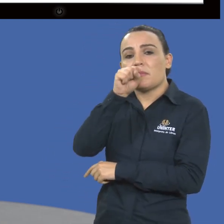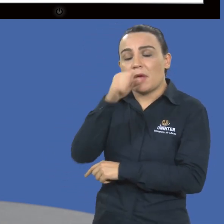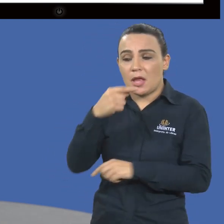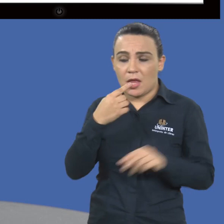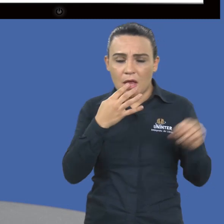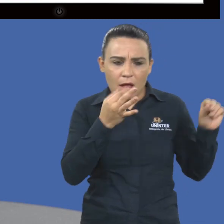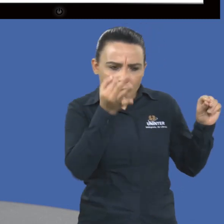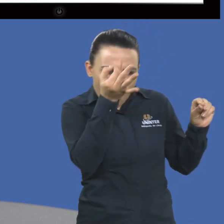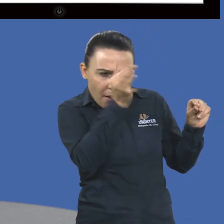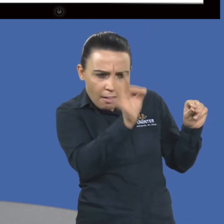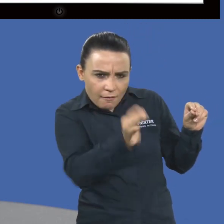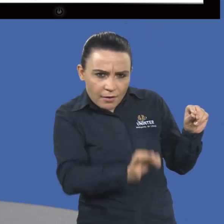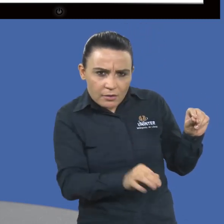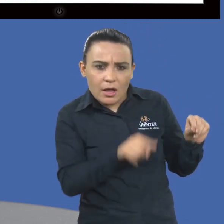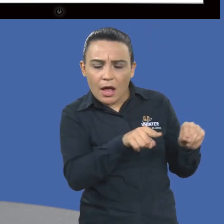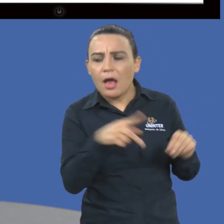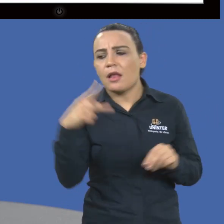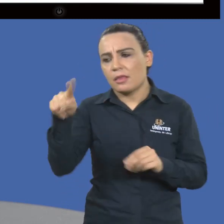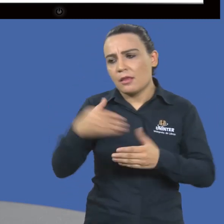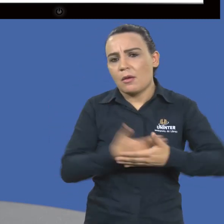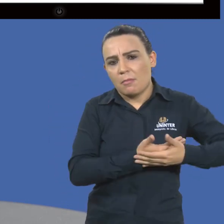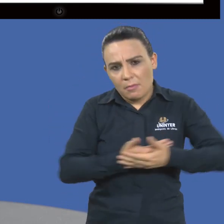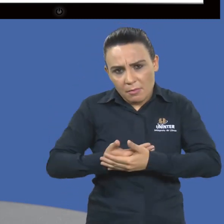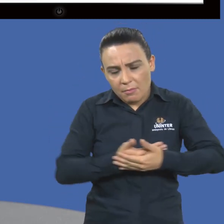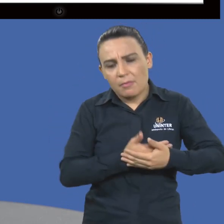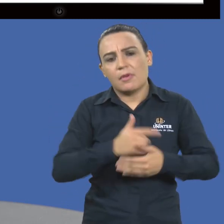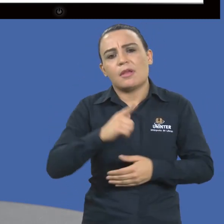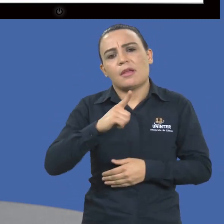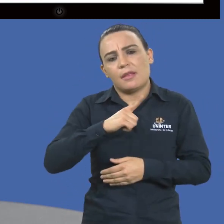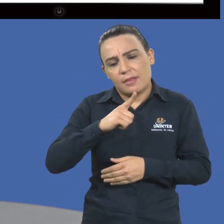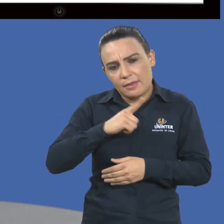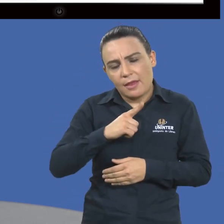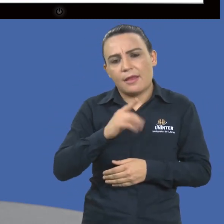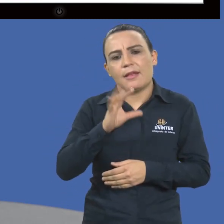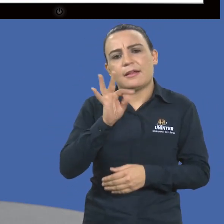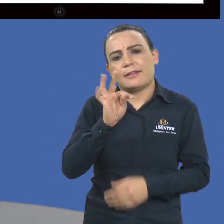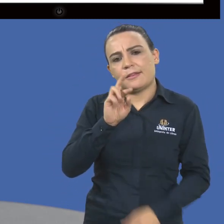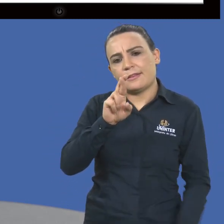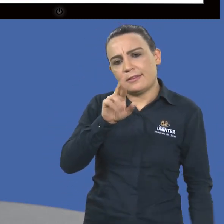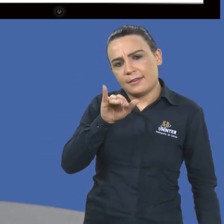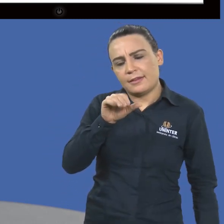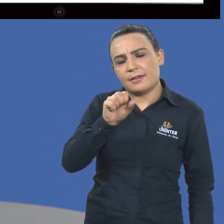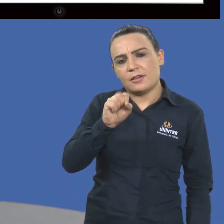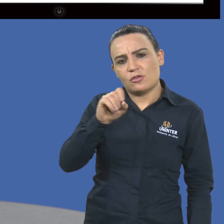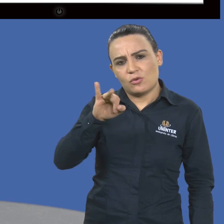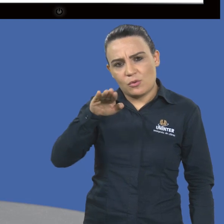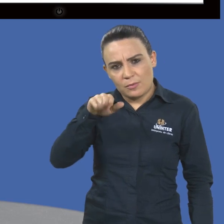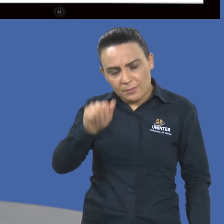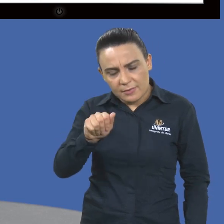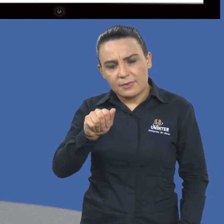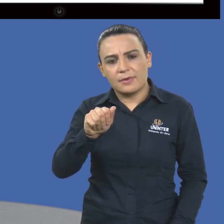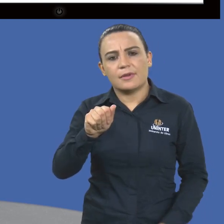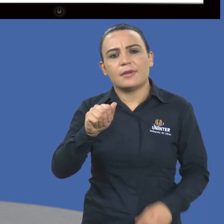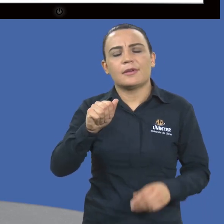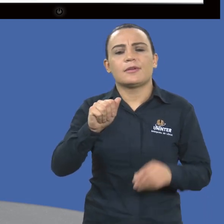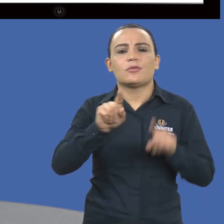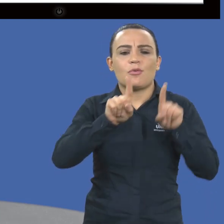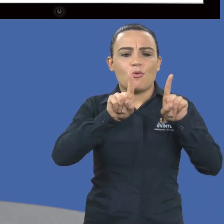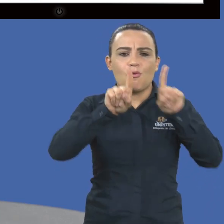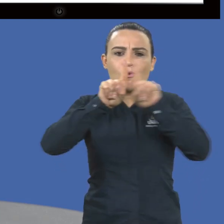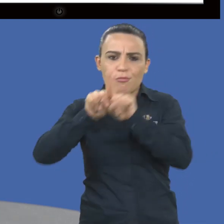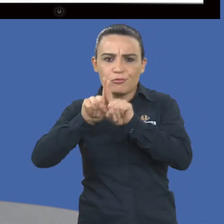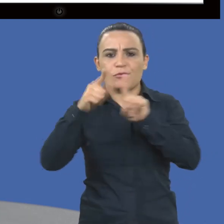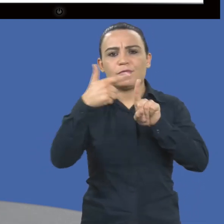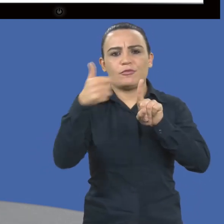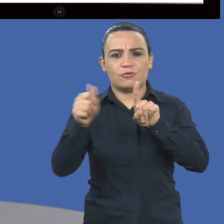mãe, pela avaliação clínica, o seu nenê tem a trissomia do cromossomo 21.